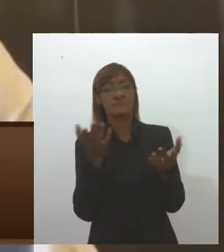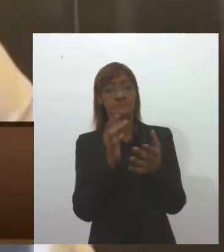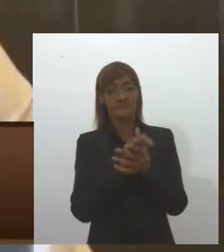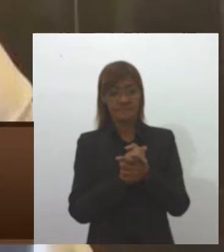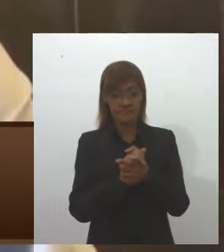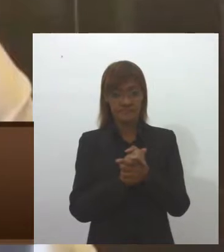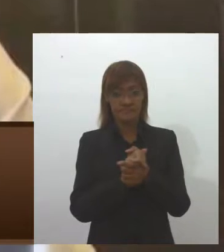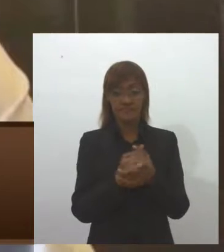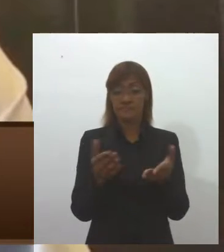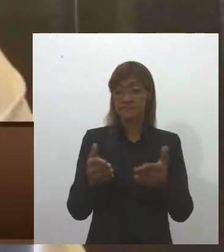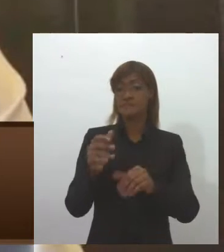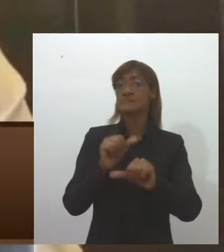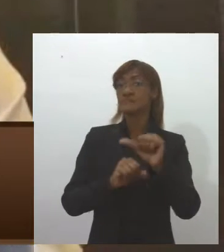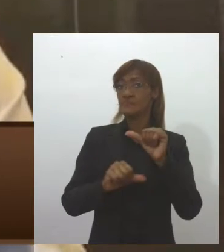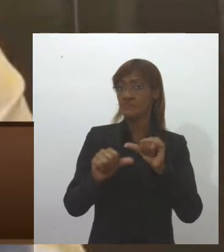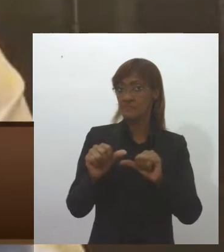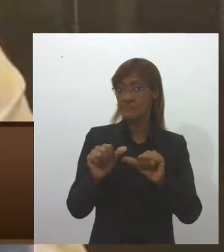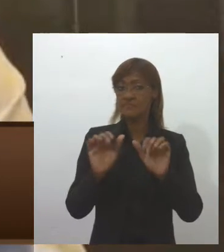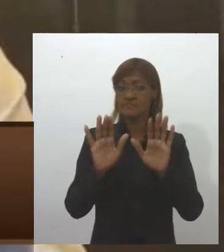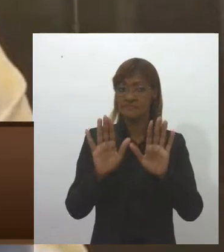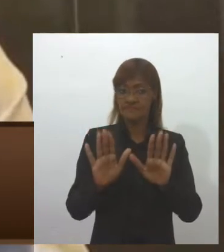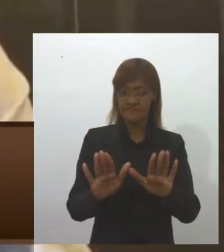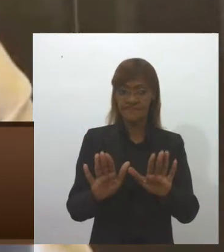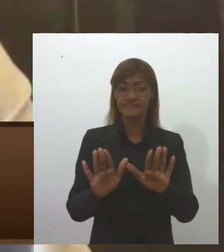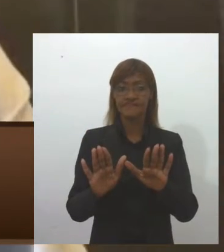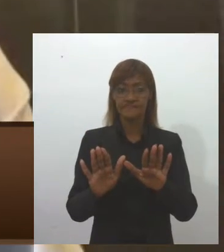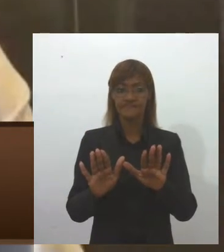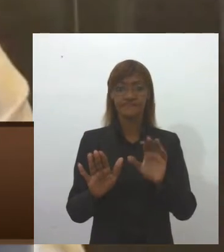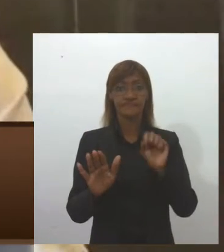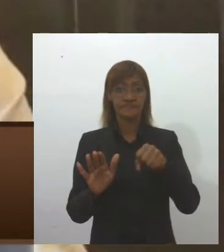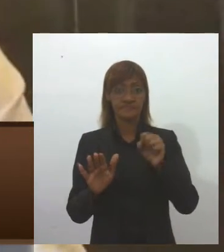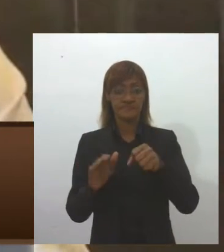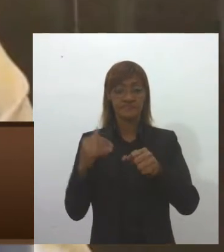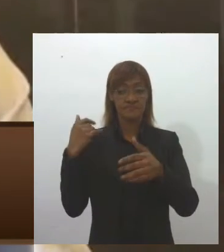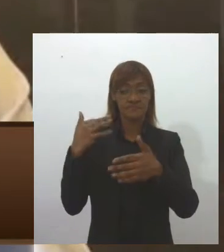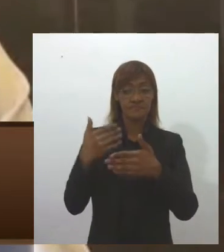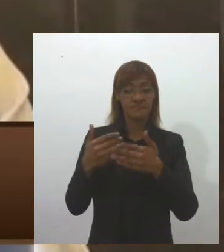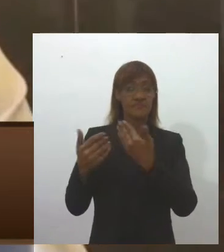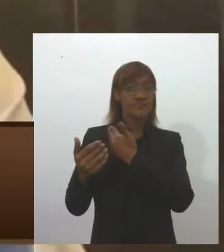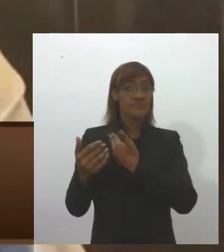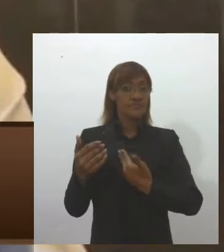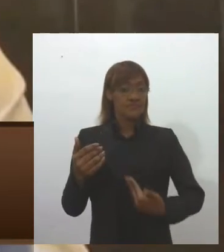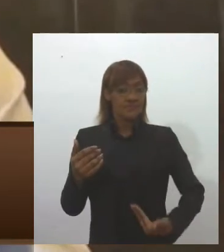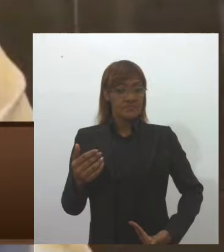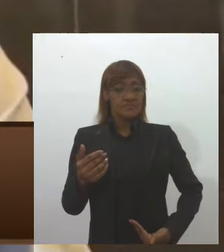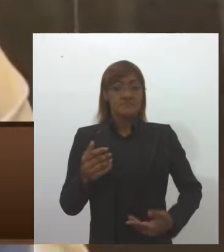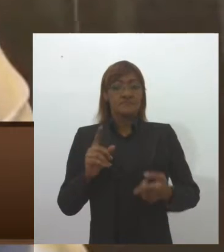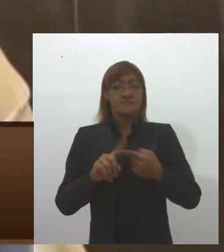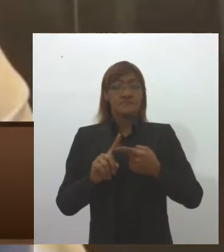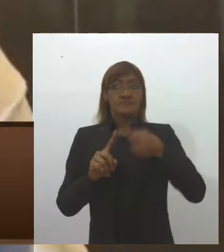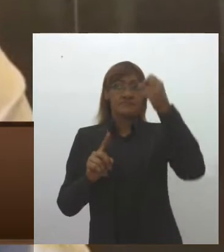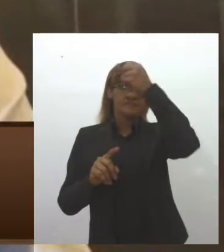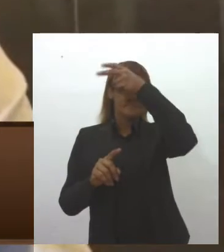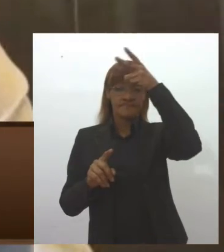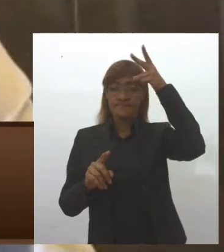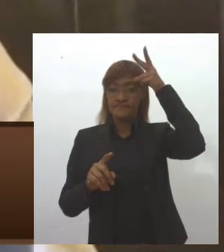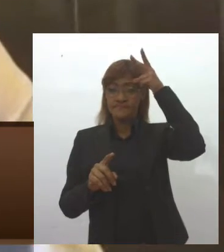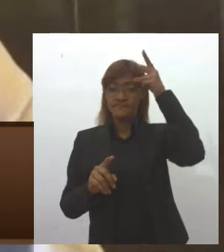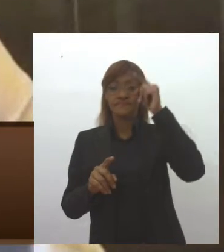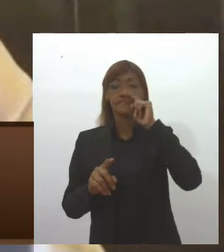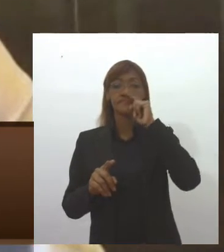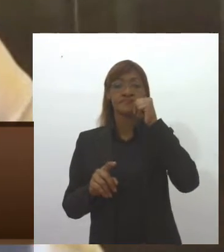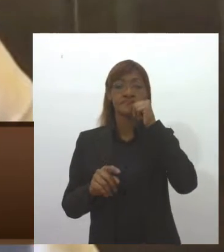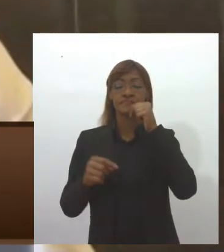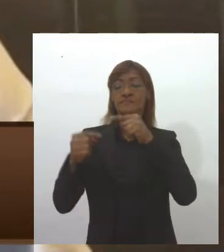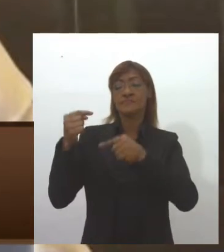mudou. Deixo claro aqui que houve uma mudança de percepção nos últimos anos, tanto do governo quanto da prefeitura de Aracaju, com muito diálogo,